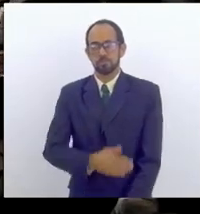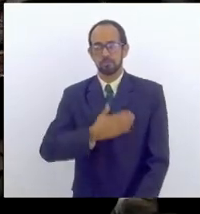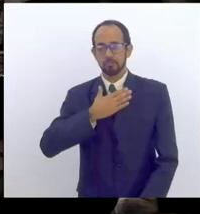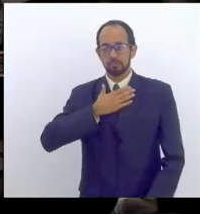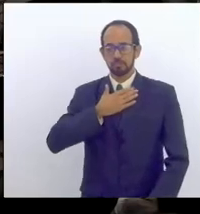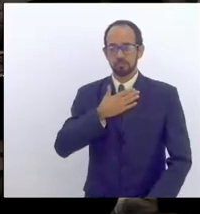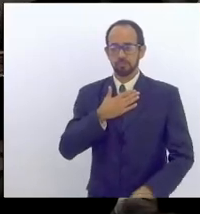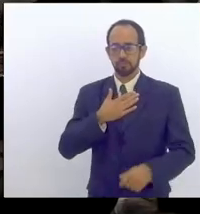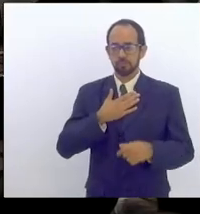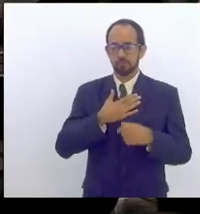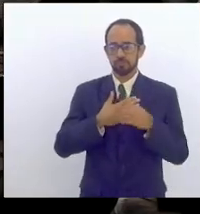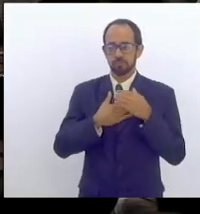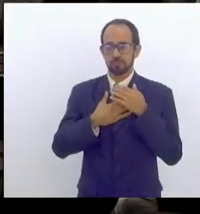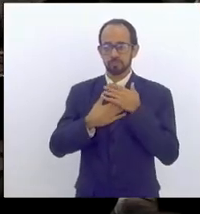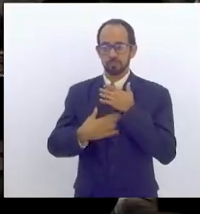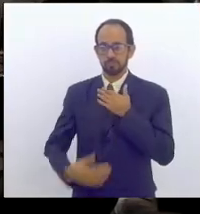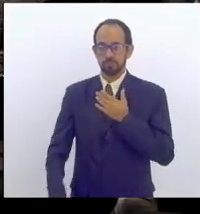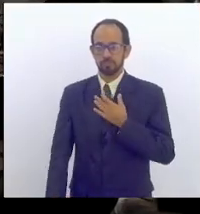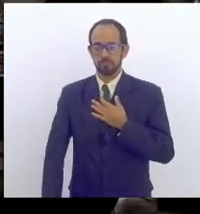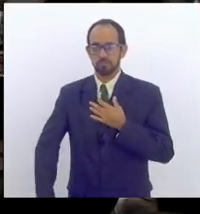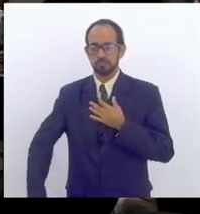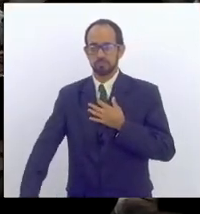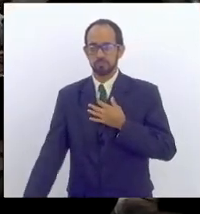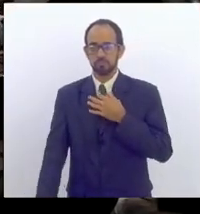Está trancada a urna.